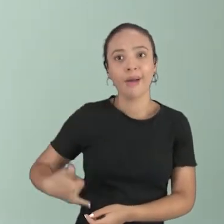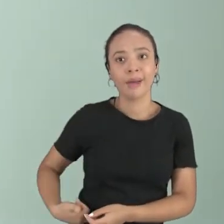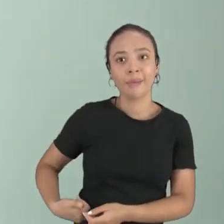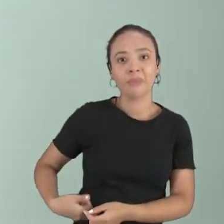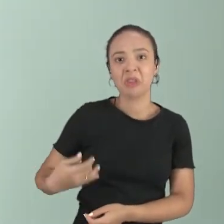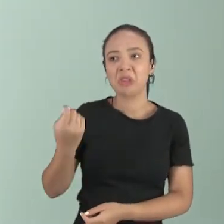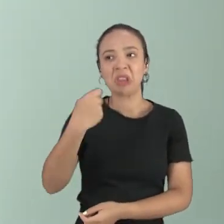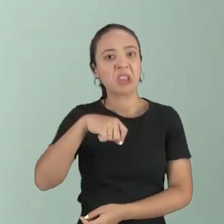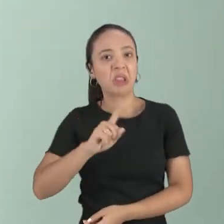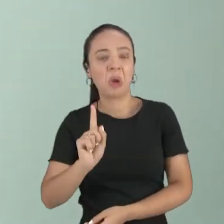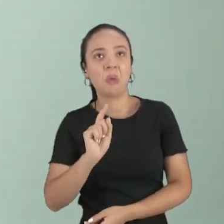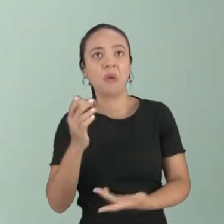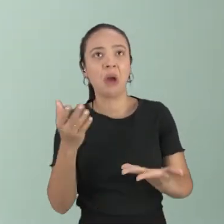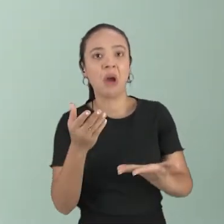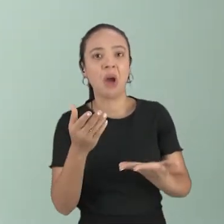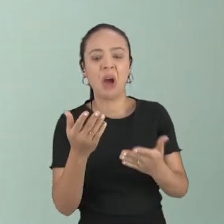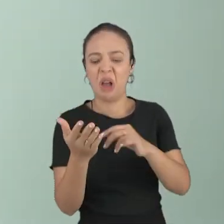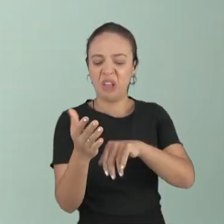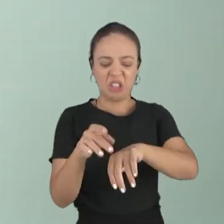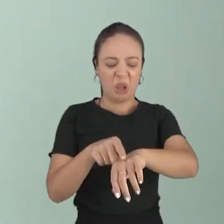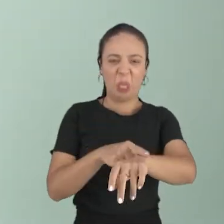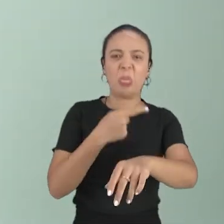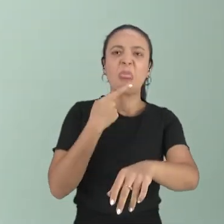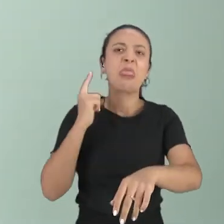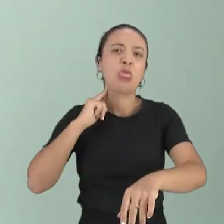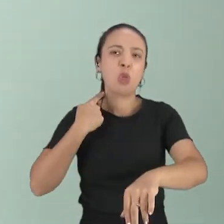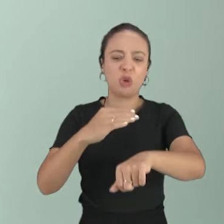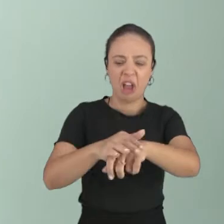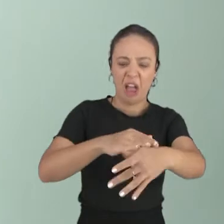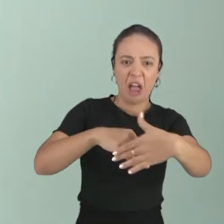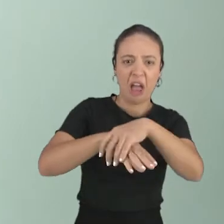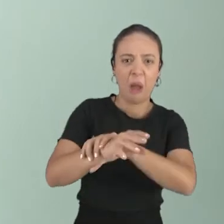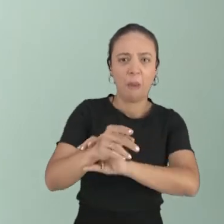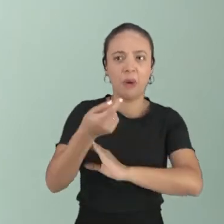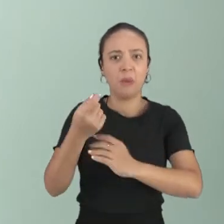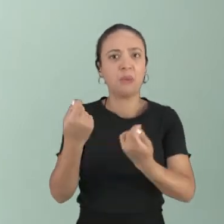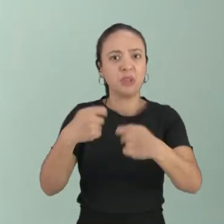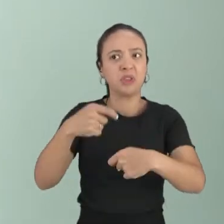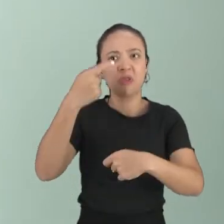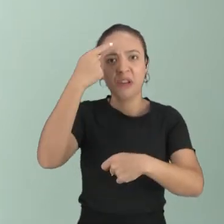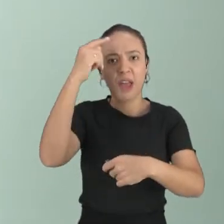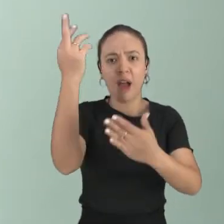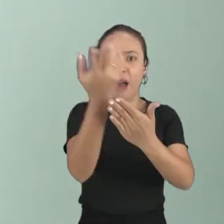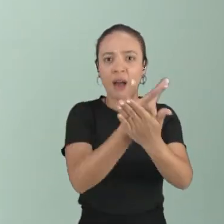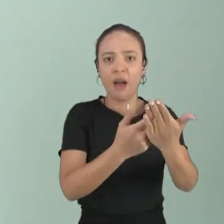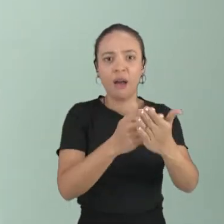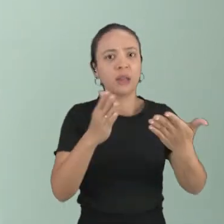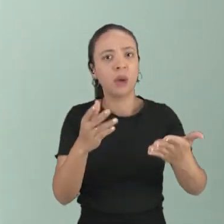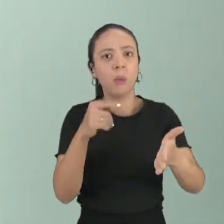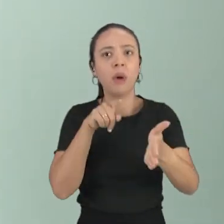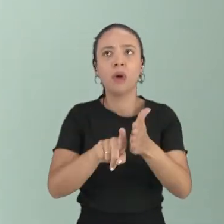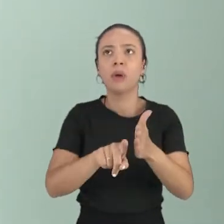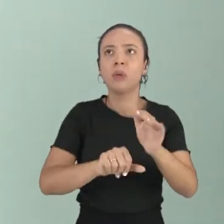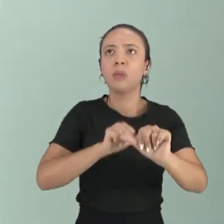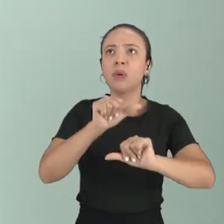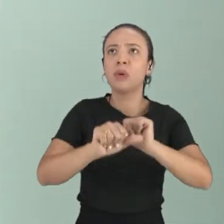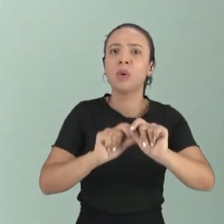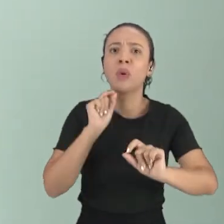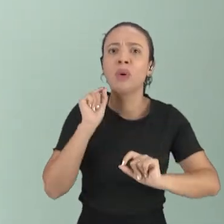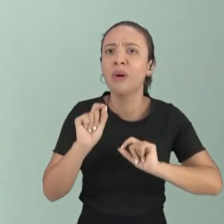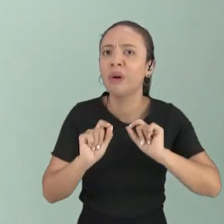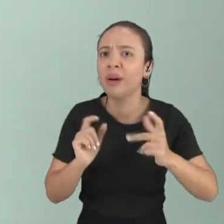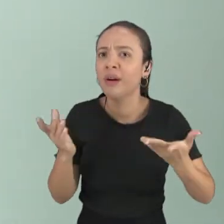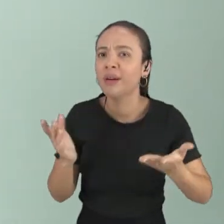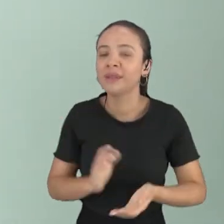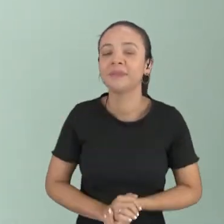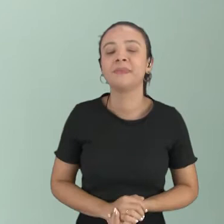mais sujar as mãos para produzir uma obra de arte. E aí por isso a provocação. O que mudou? O que se transformou com o tempo?